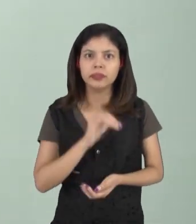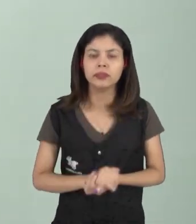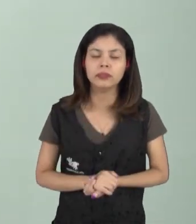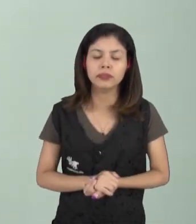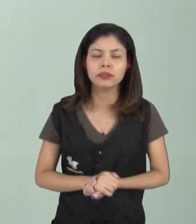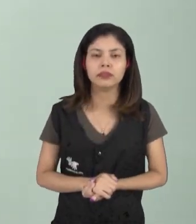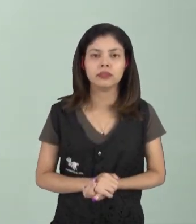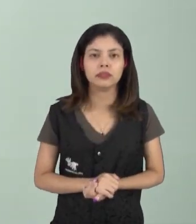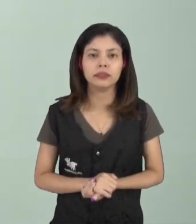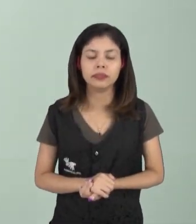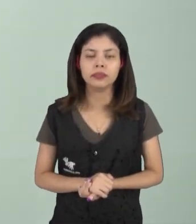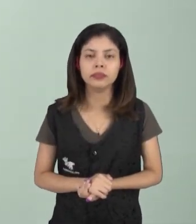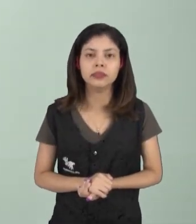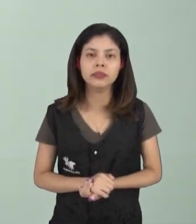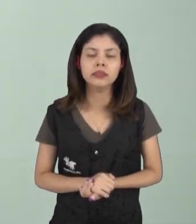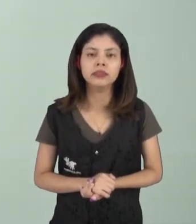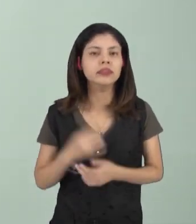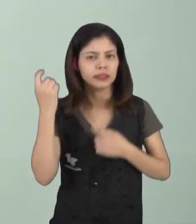né, de